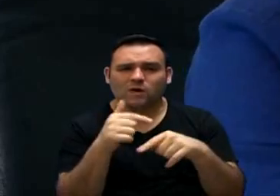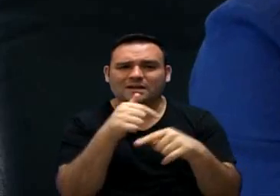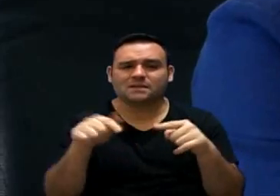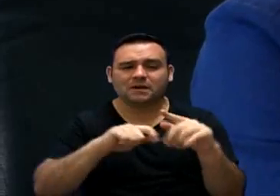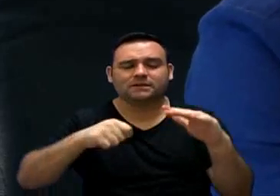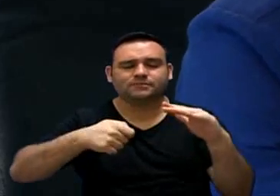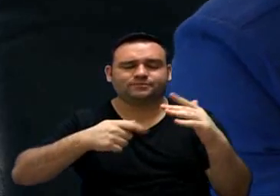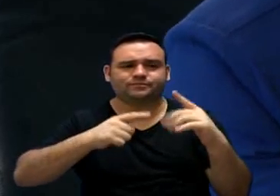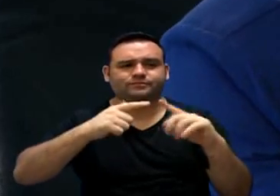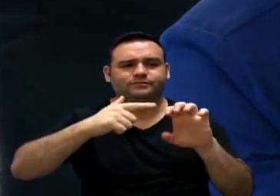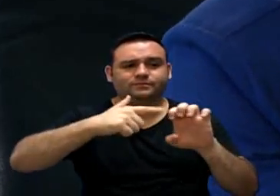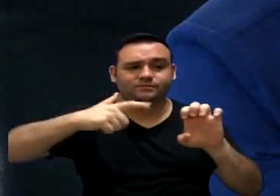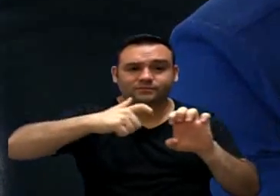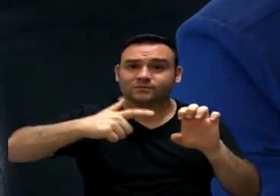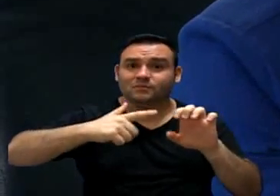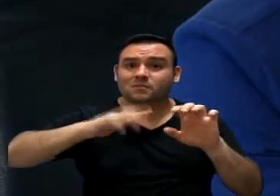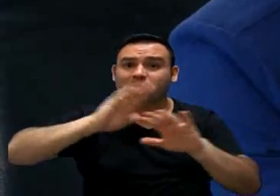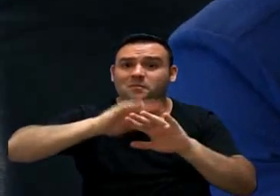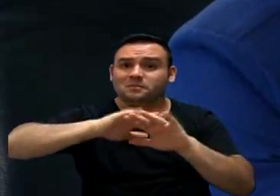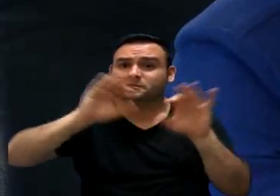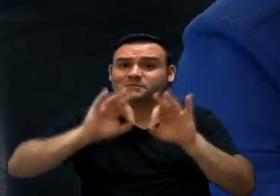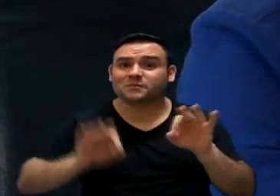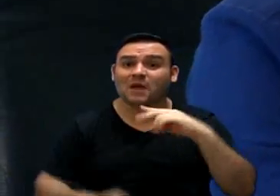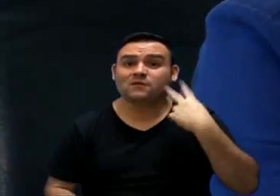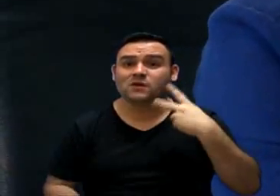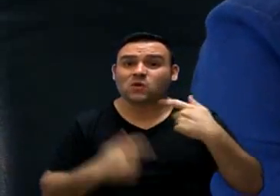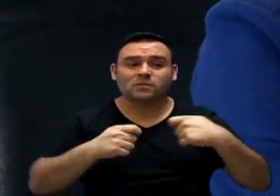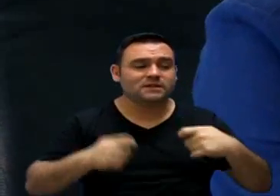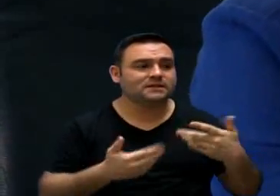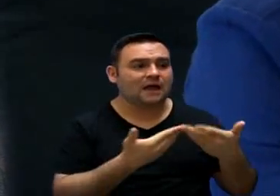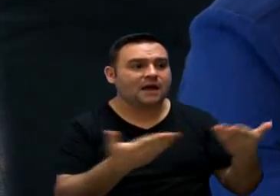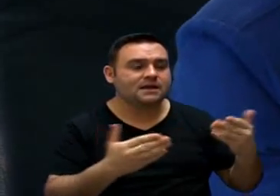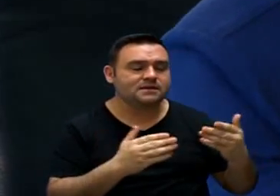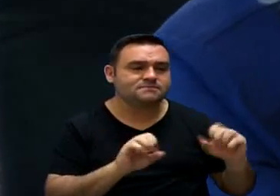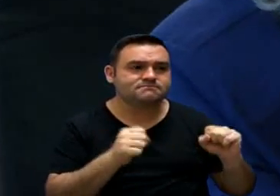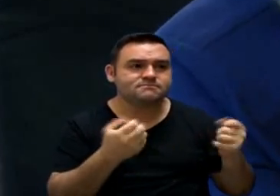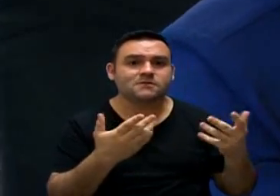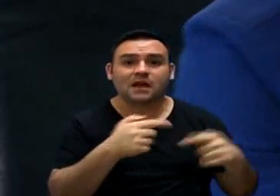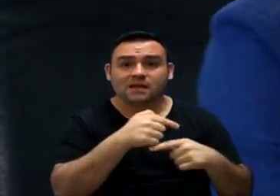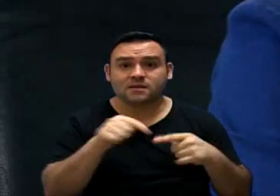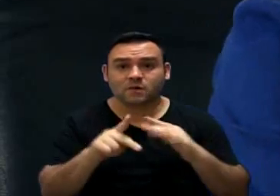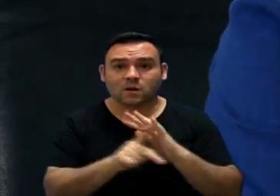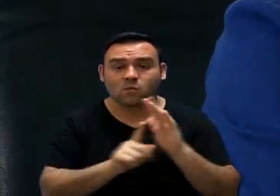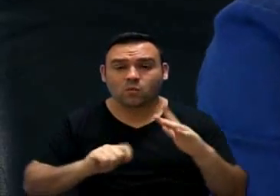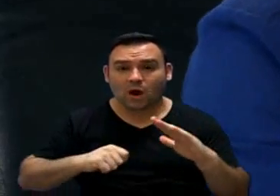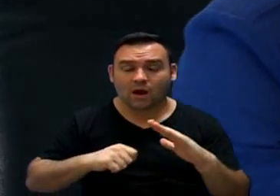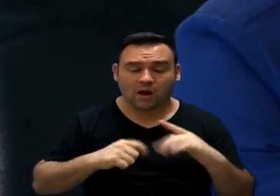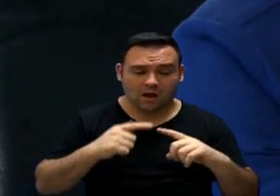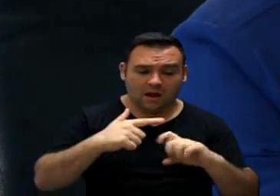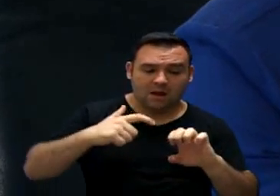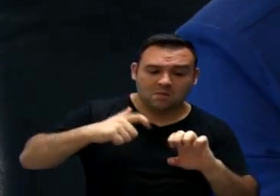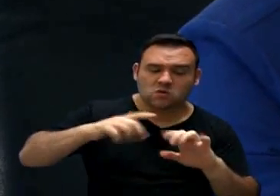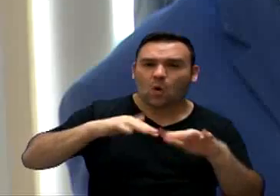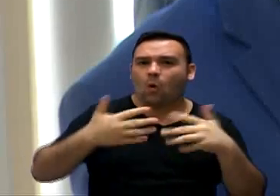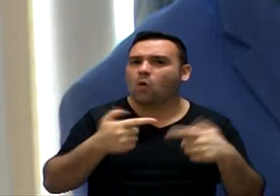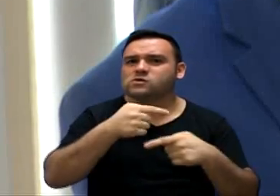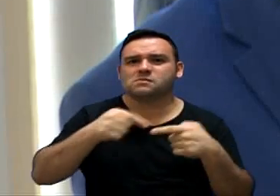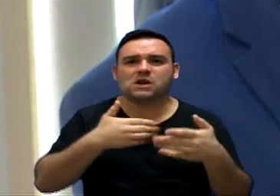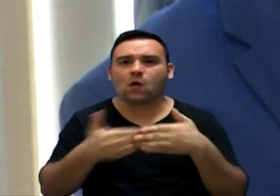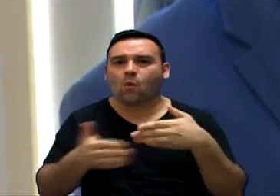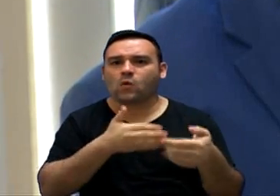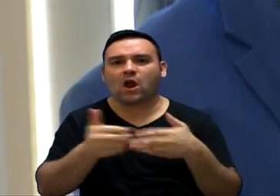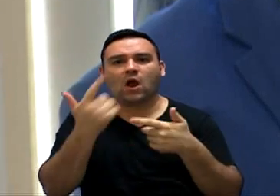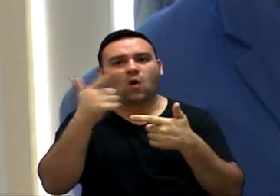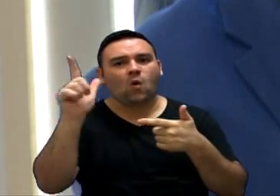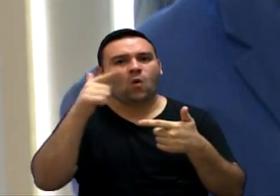do Empreendedorismo, não vai fazer nada. E o vereador Sim. é que tem que se virar. Ele estabelece a Semana do Empreendedorismo ou de qualquer outra atividade,